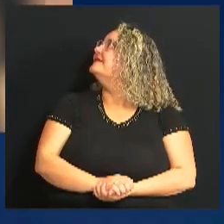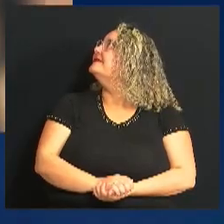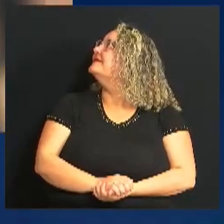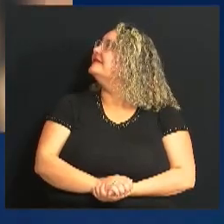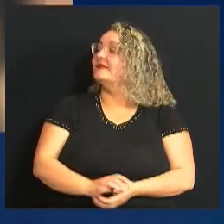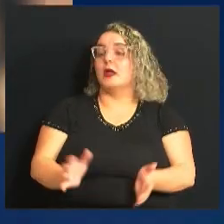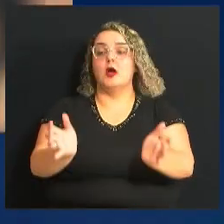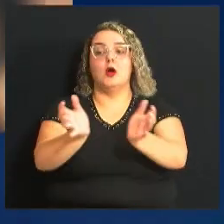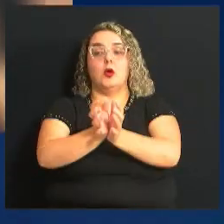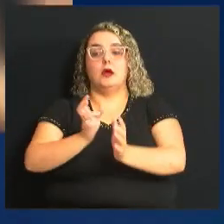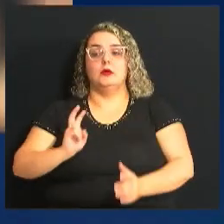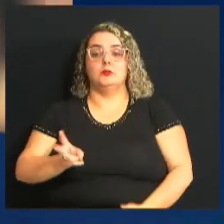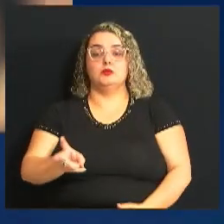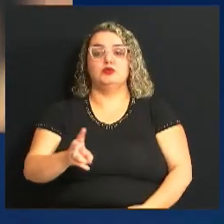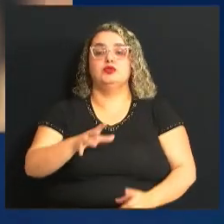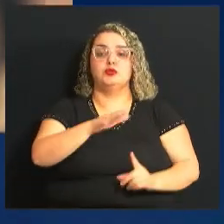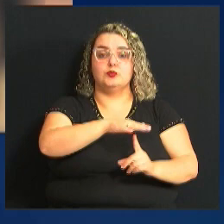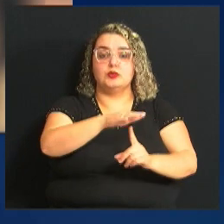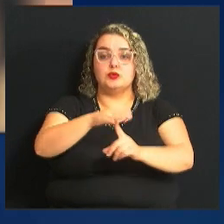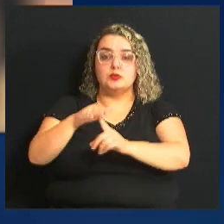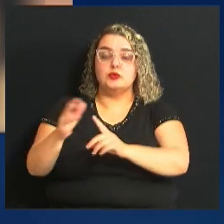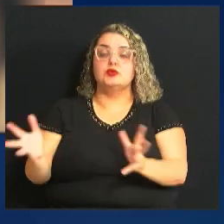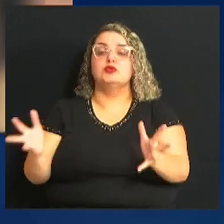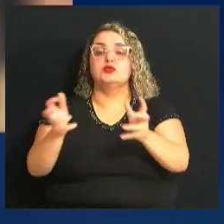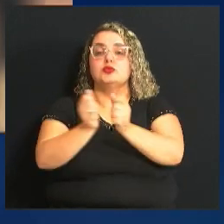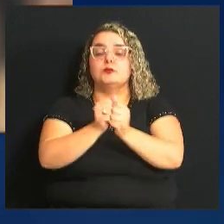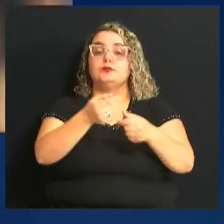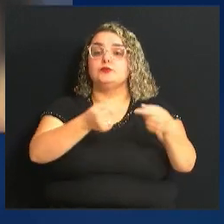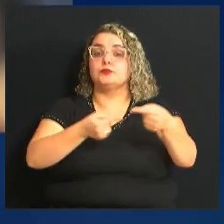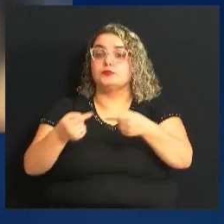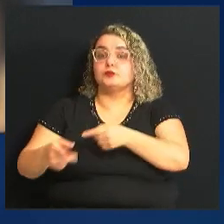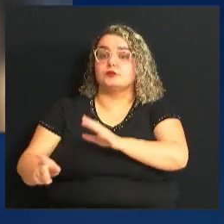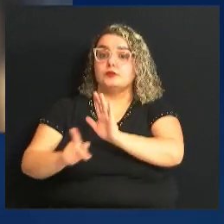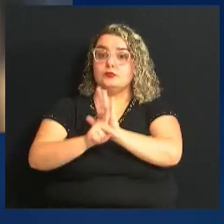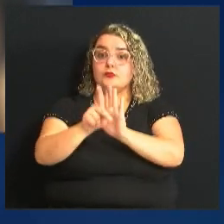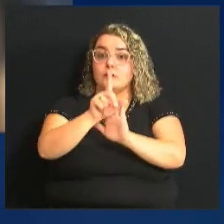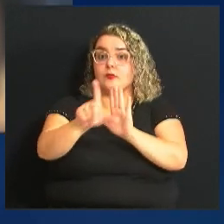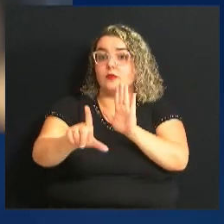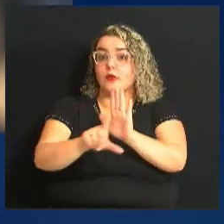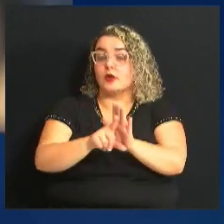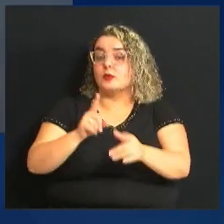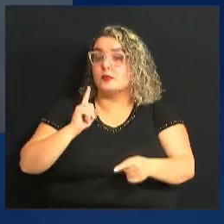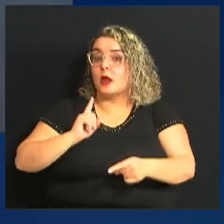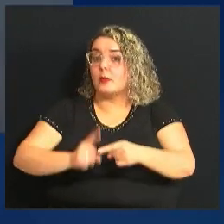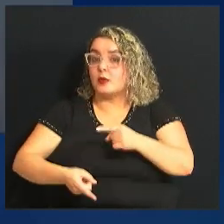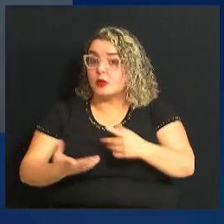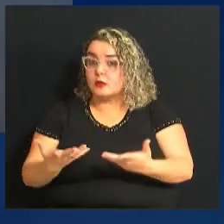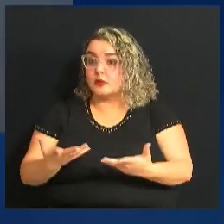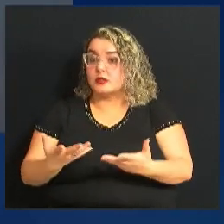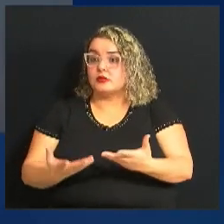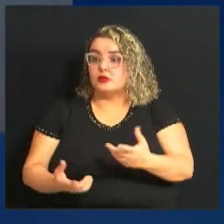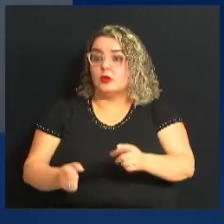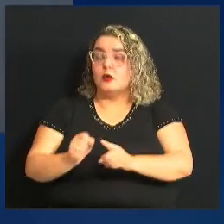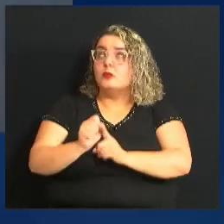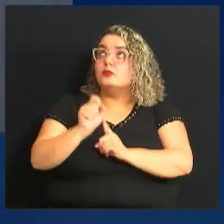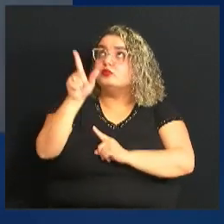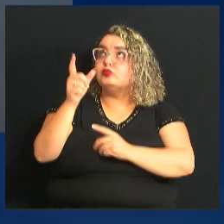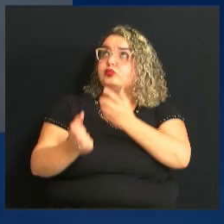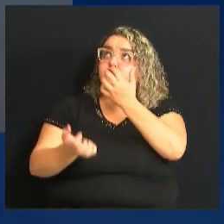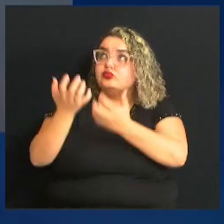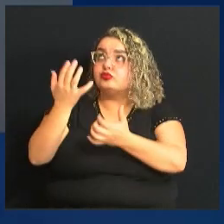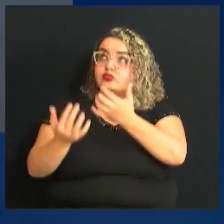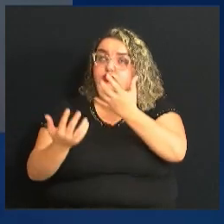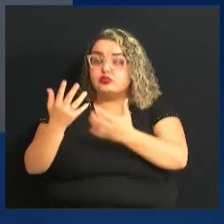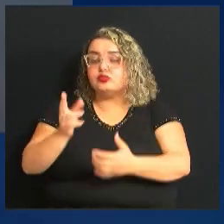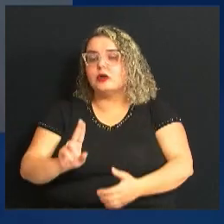Comissão Permanente de Meio Ambiente se reúne e discute projeto de lei sobre a proibição da queima, soltura e manuseio